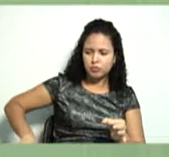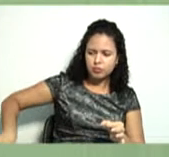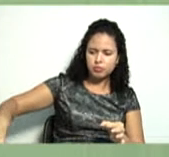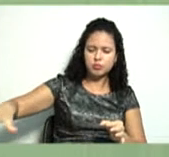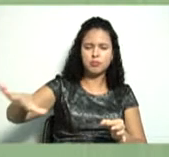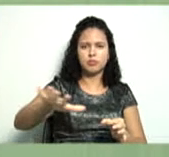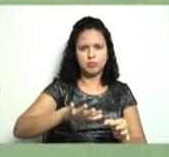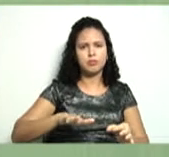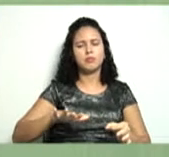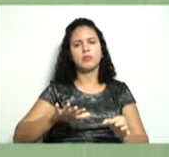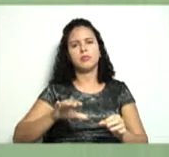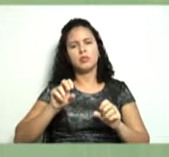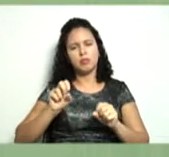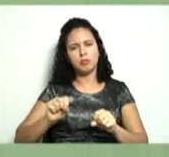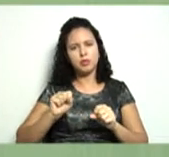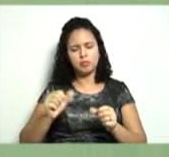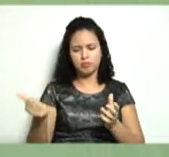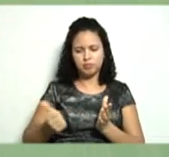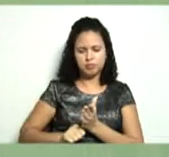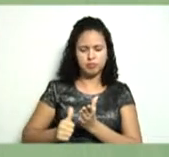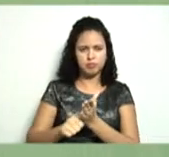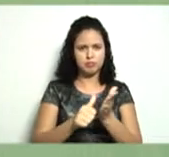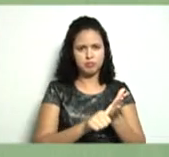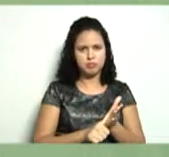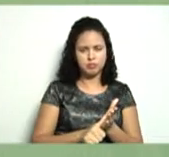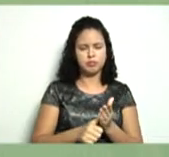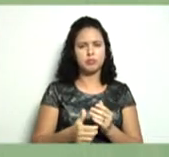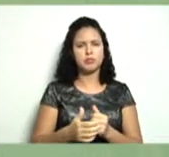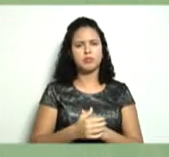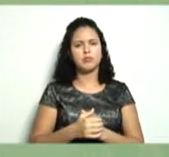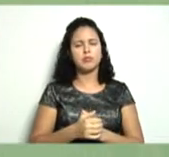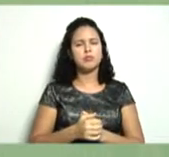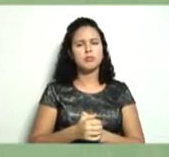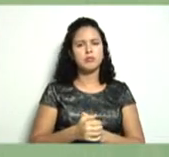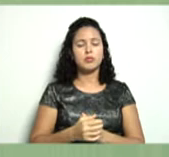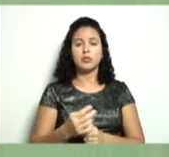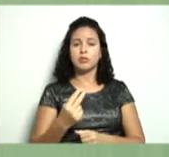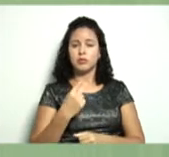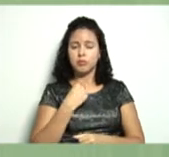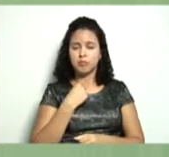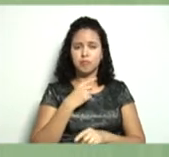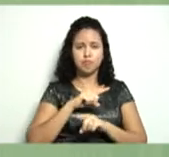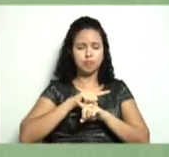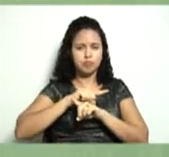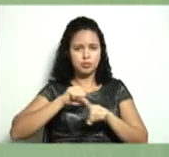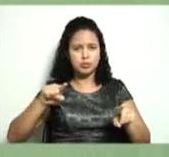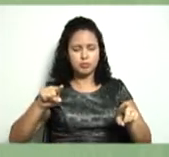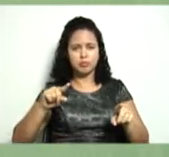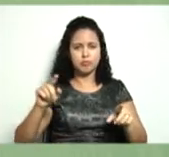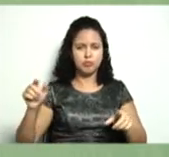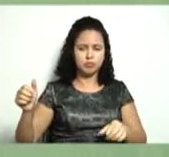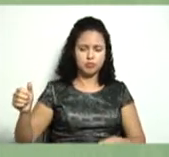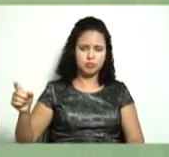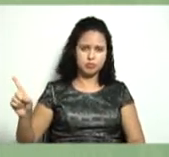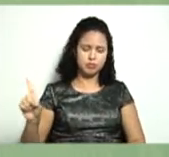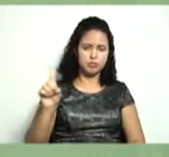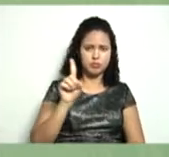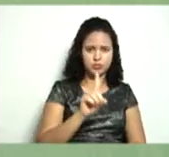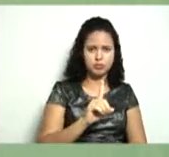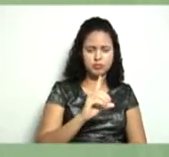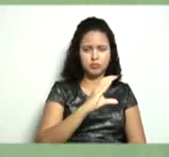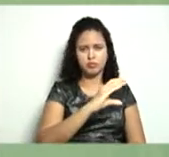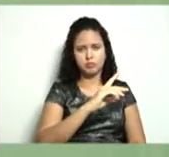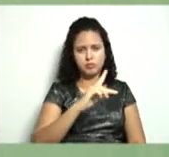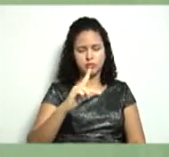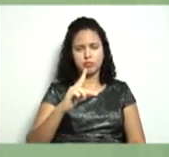respectiva área de operações. Não poderão ingressar no quadro das